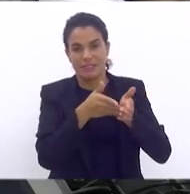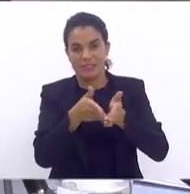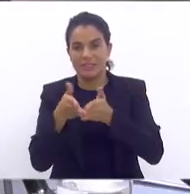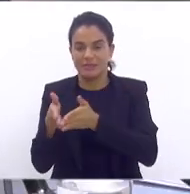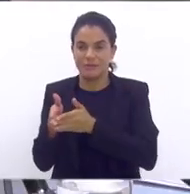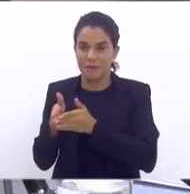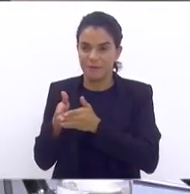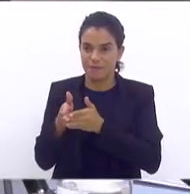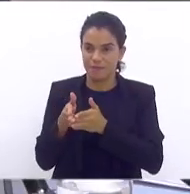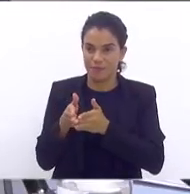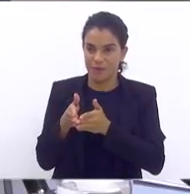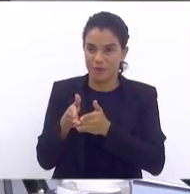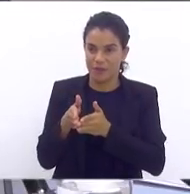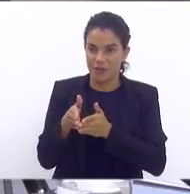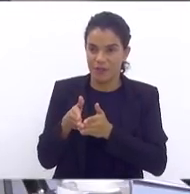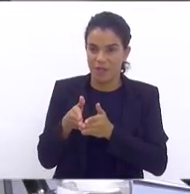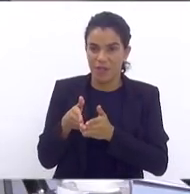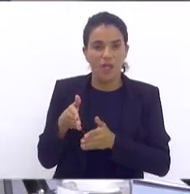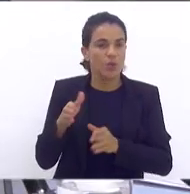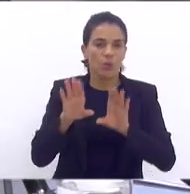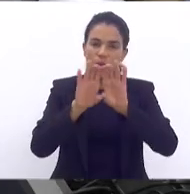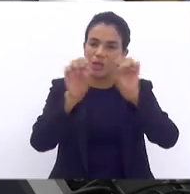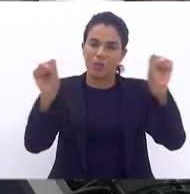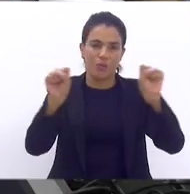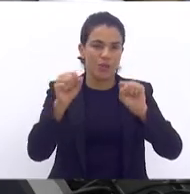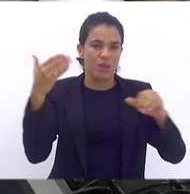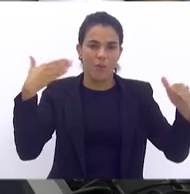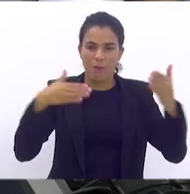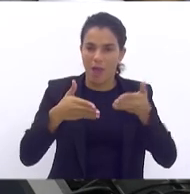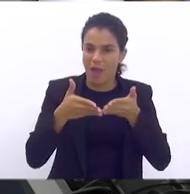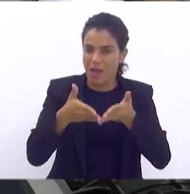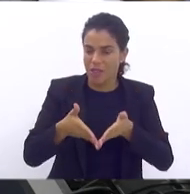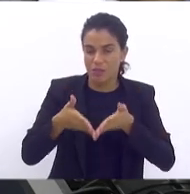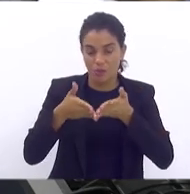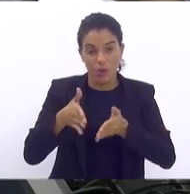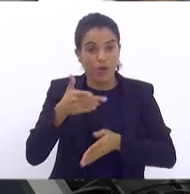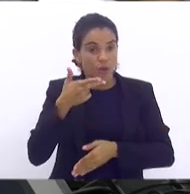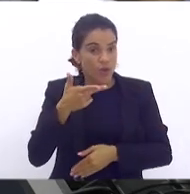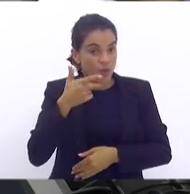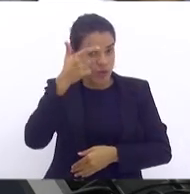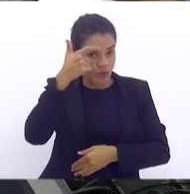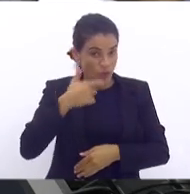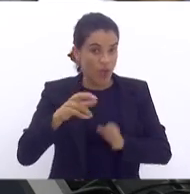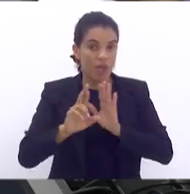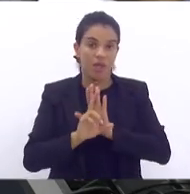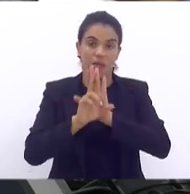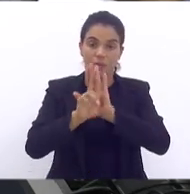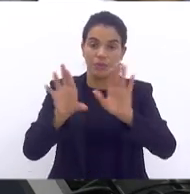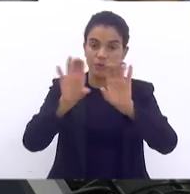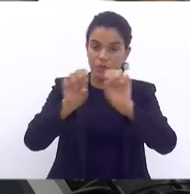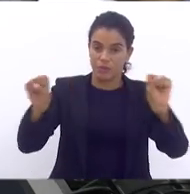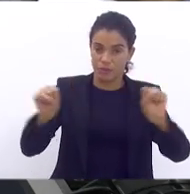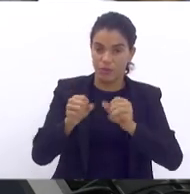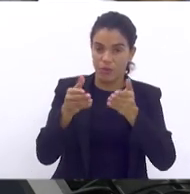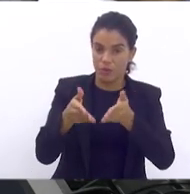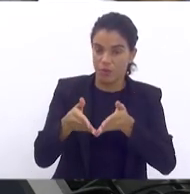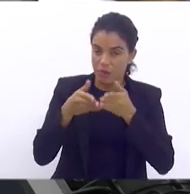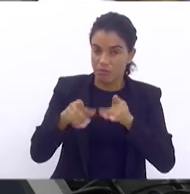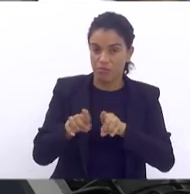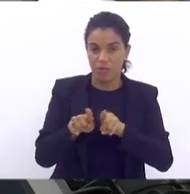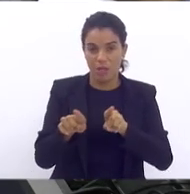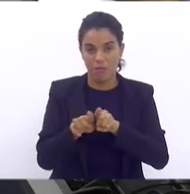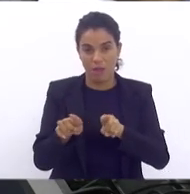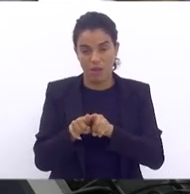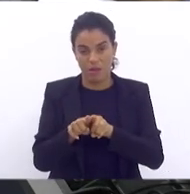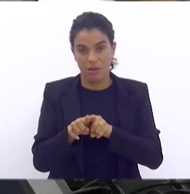é competência do Tribunal Marítimo. Nem do Tribunal Marítimo, e eu estou falando pelo Tribunal Marítimo, e nem da Diretoria de Portos e